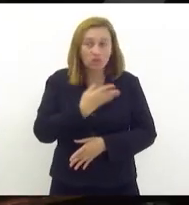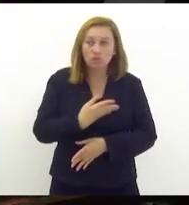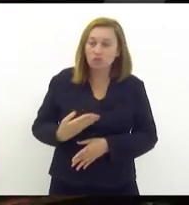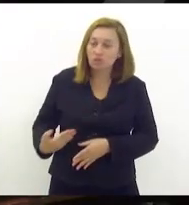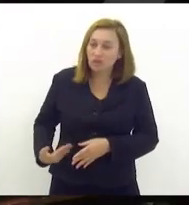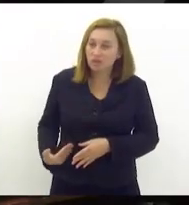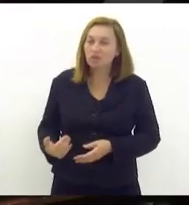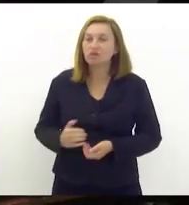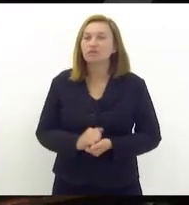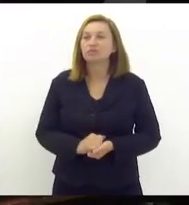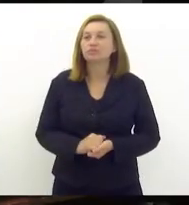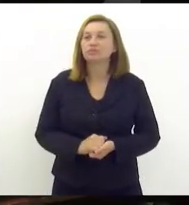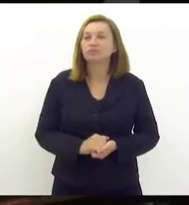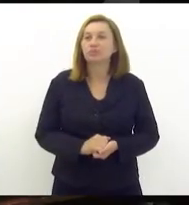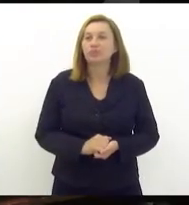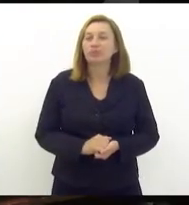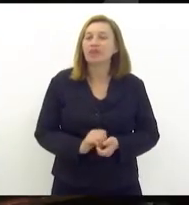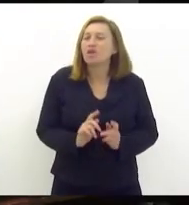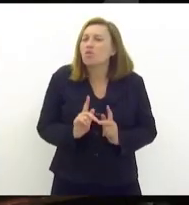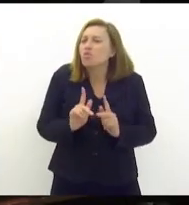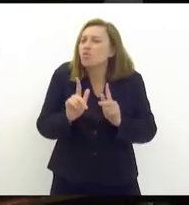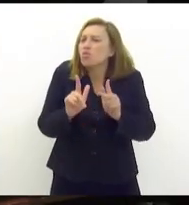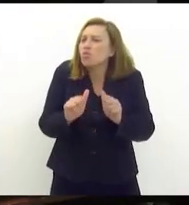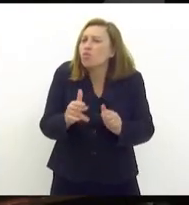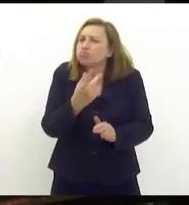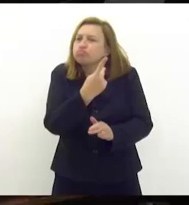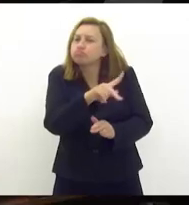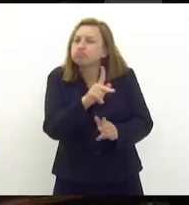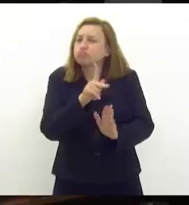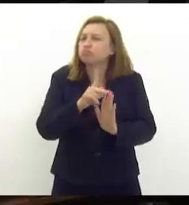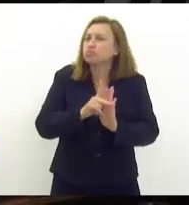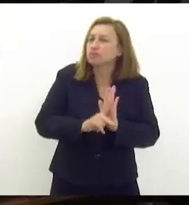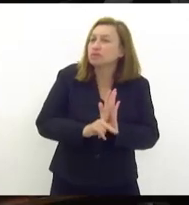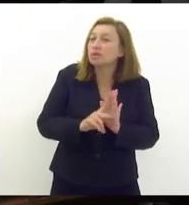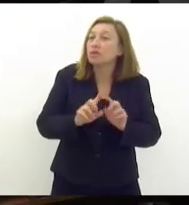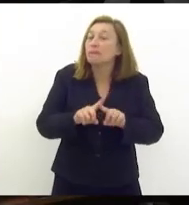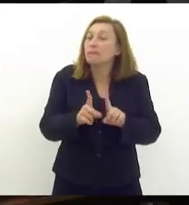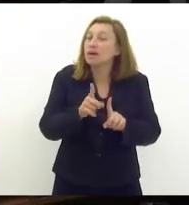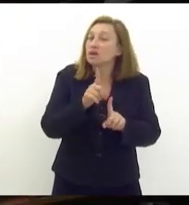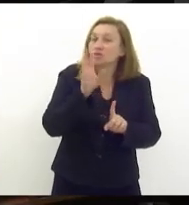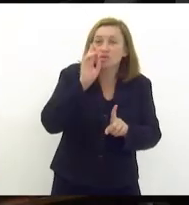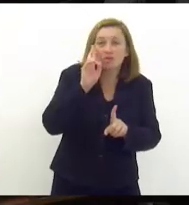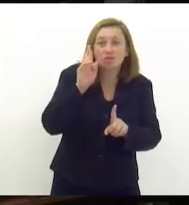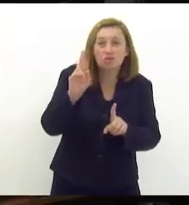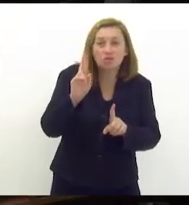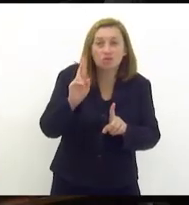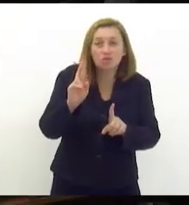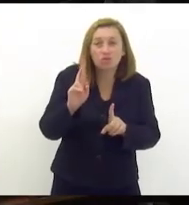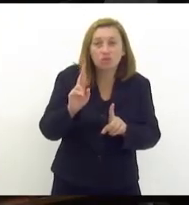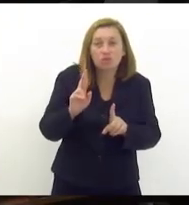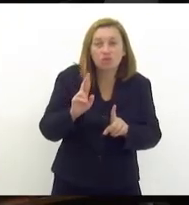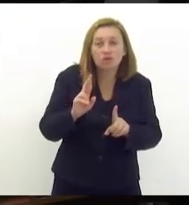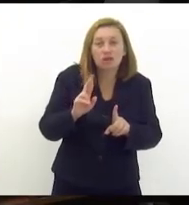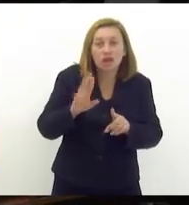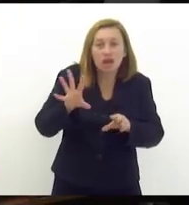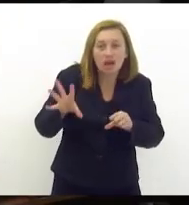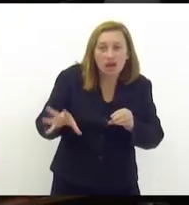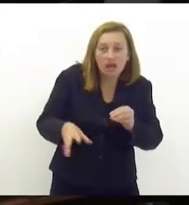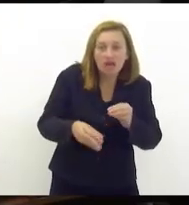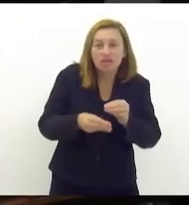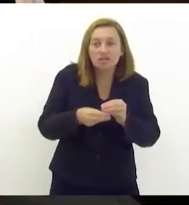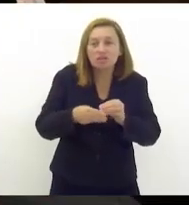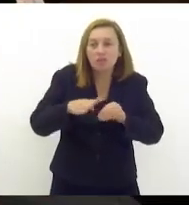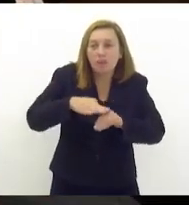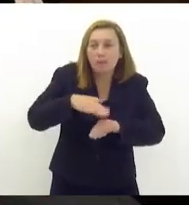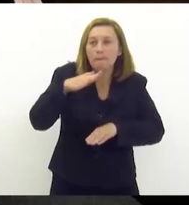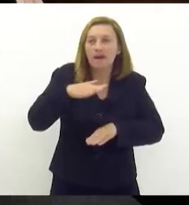governador semelhante ao seu projeto porém o senhor dando um corpo maior um entendimento